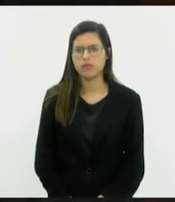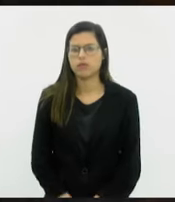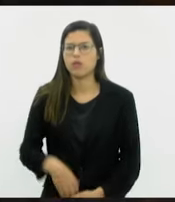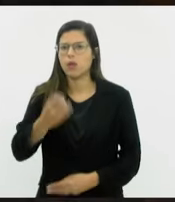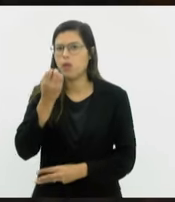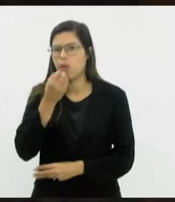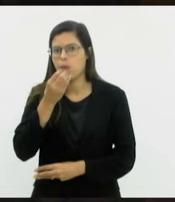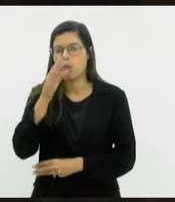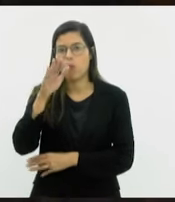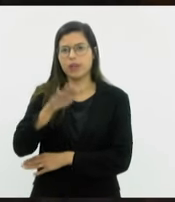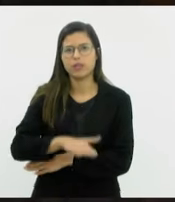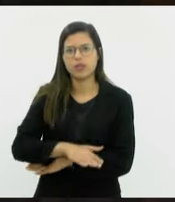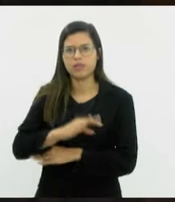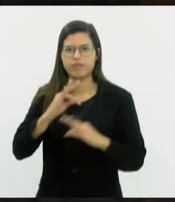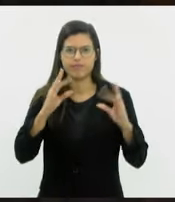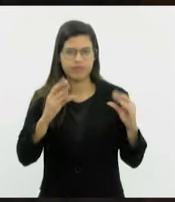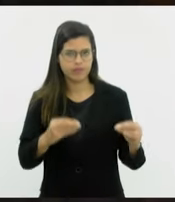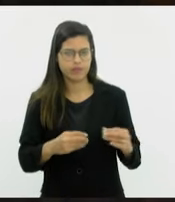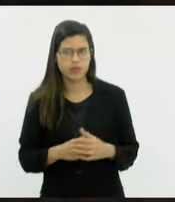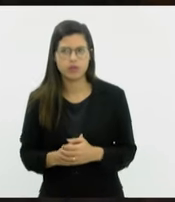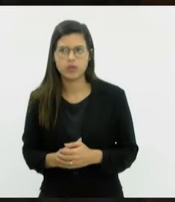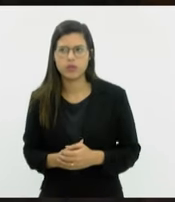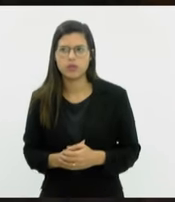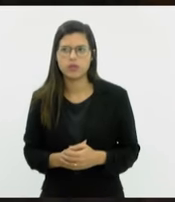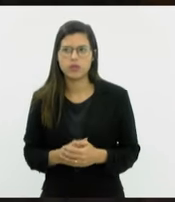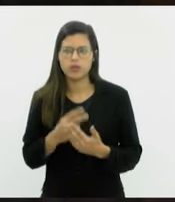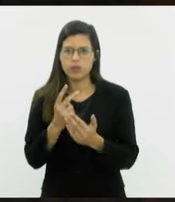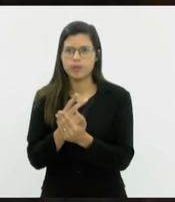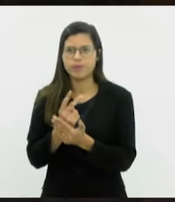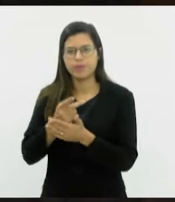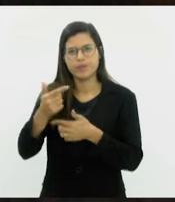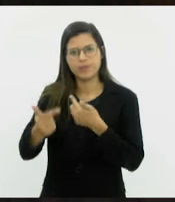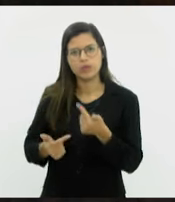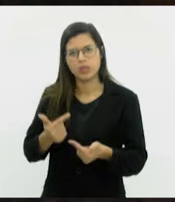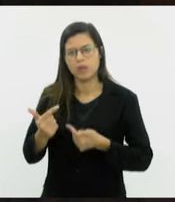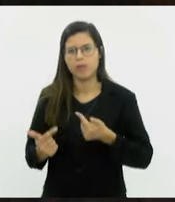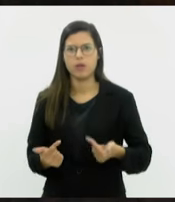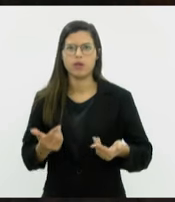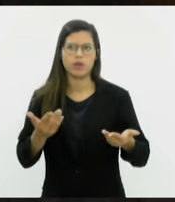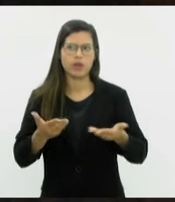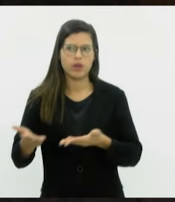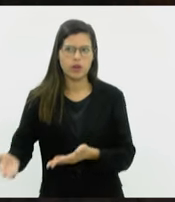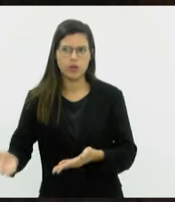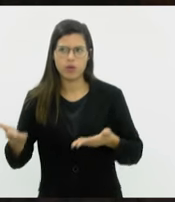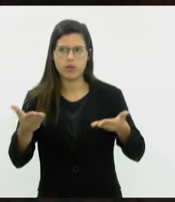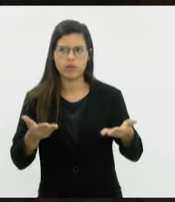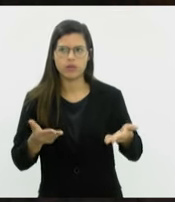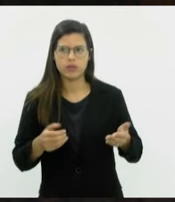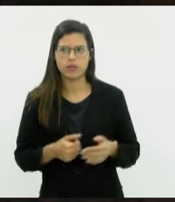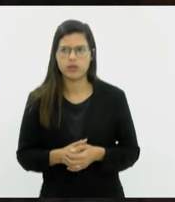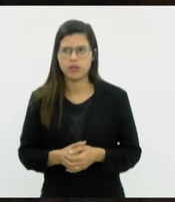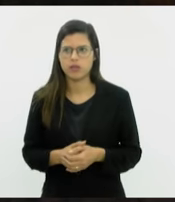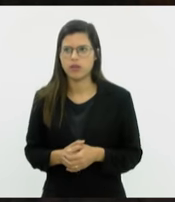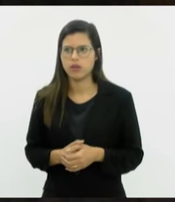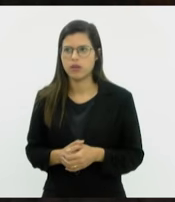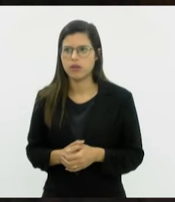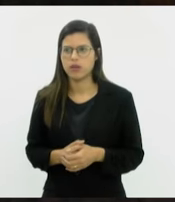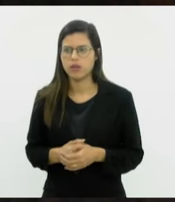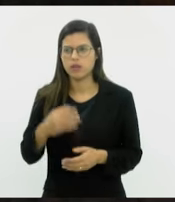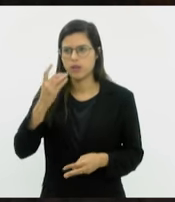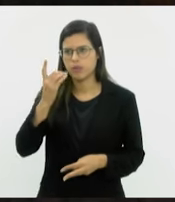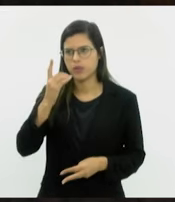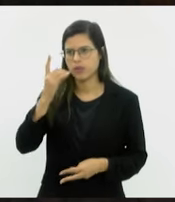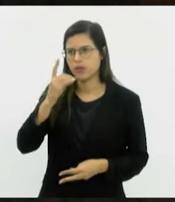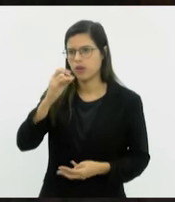Boa tarde a todos. Seguindo os trabalhos, gostaríamos agora de convidar o nobre